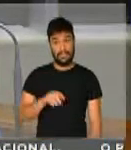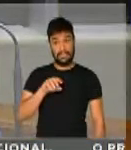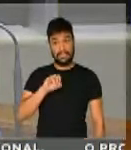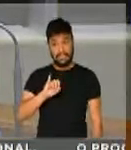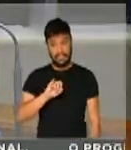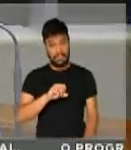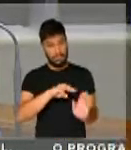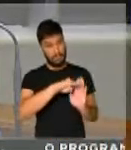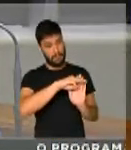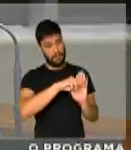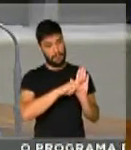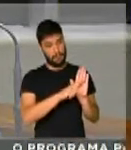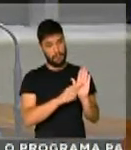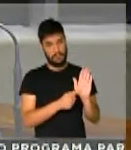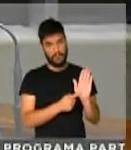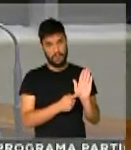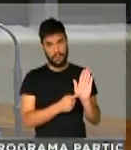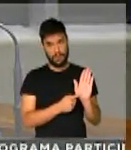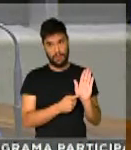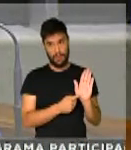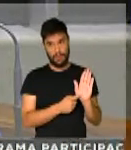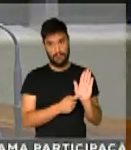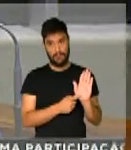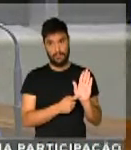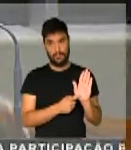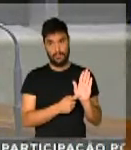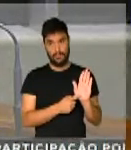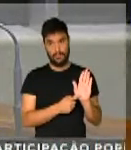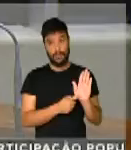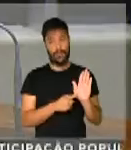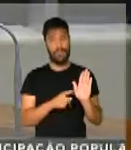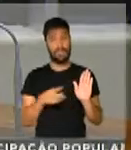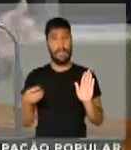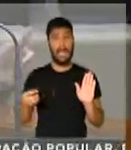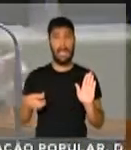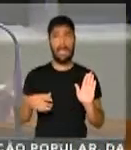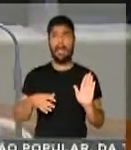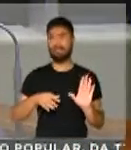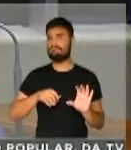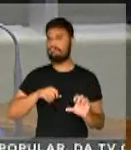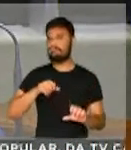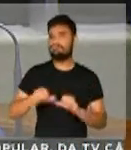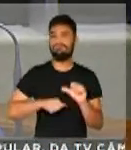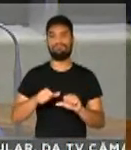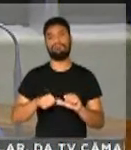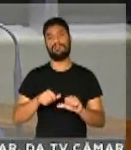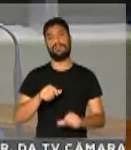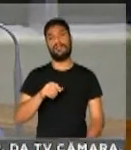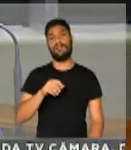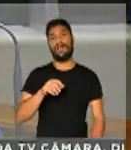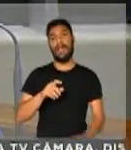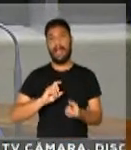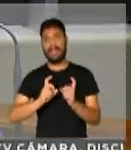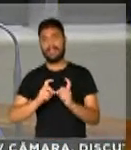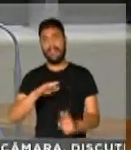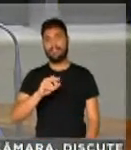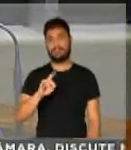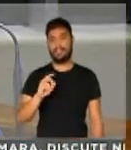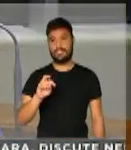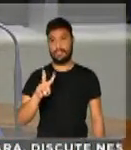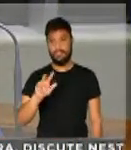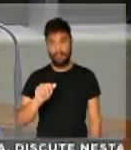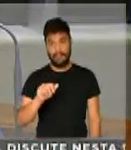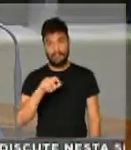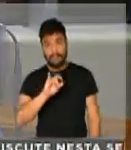se essa medida provisória da chamada reforma administrativa